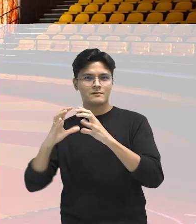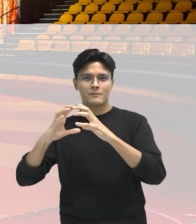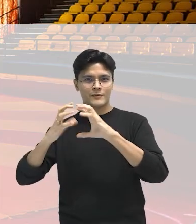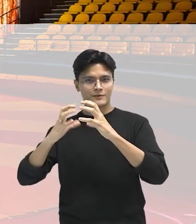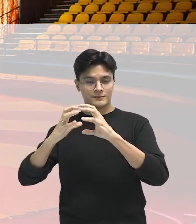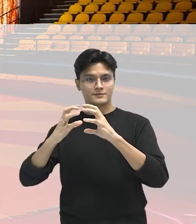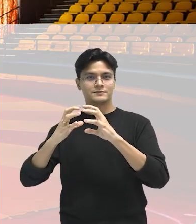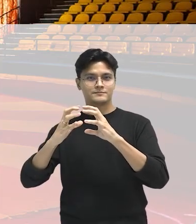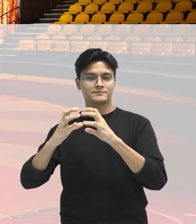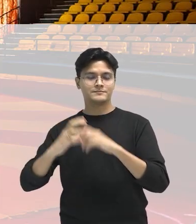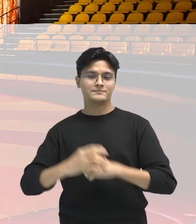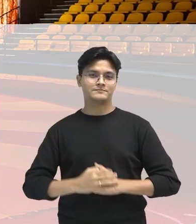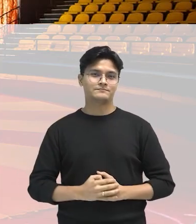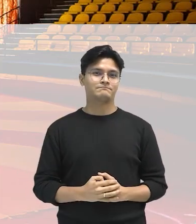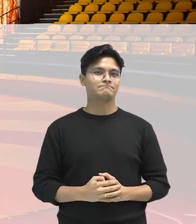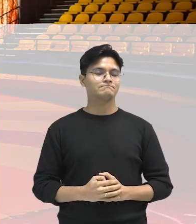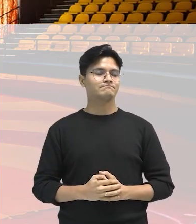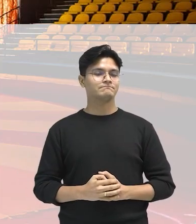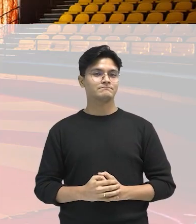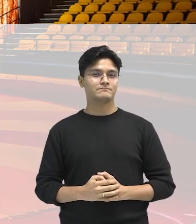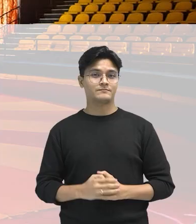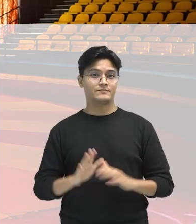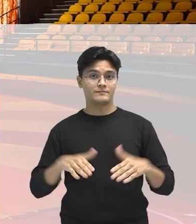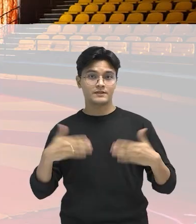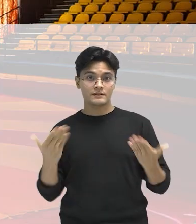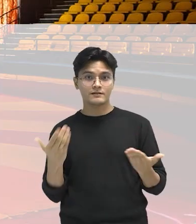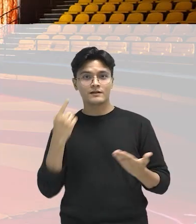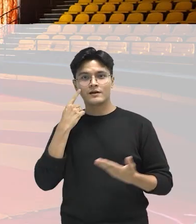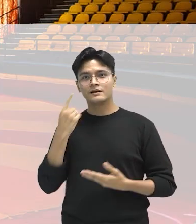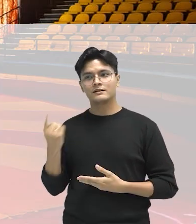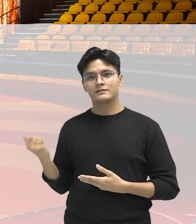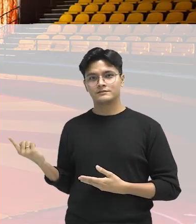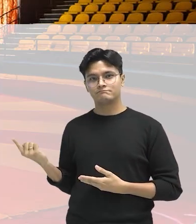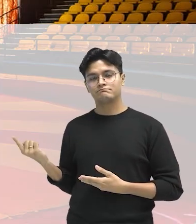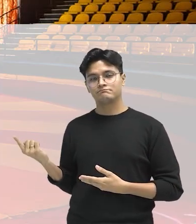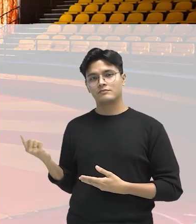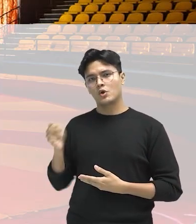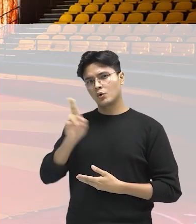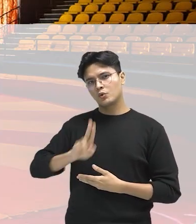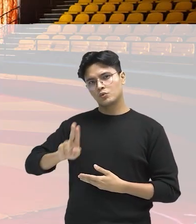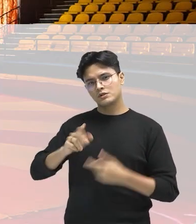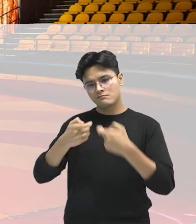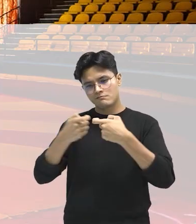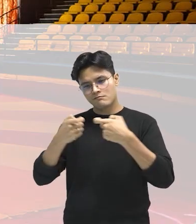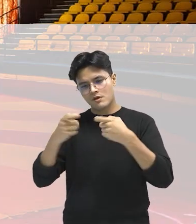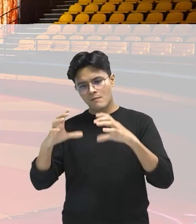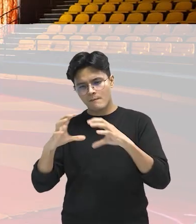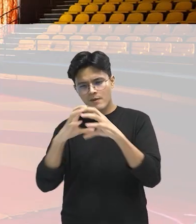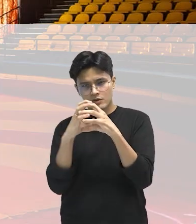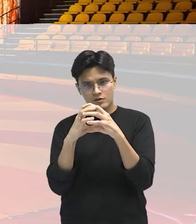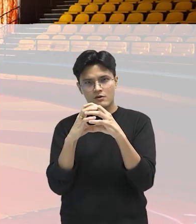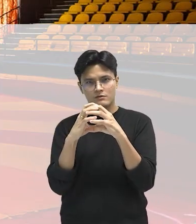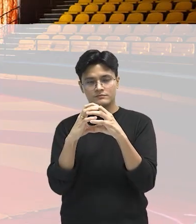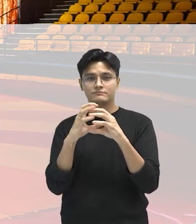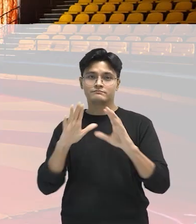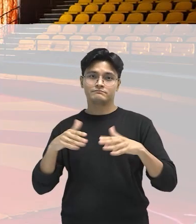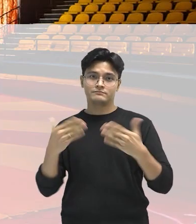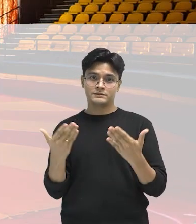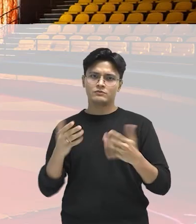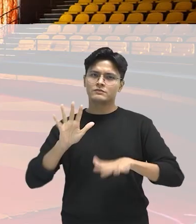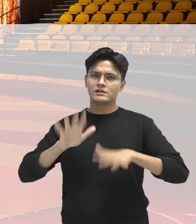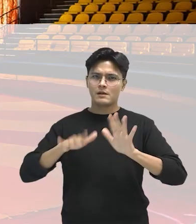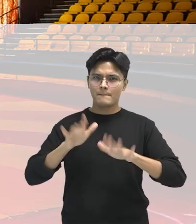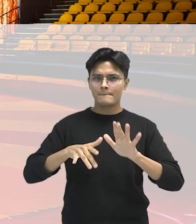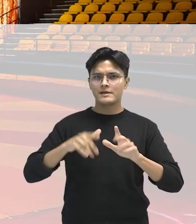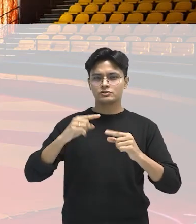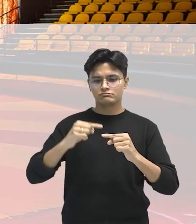uma bolinha, isso mesmo. Essa aqui é uma meinha menor, então ficou uma bolinha menor. Então, dependendo da meia